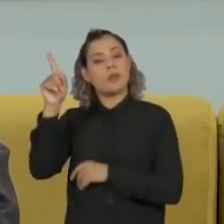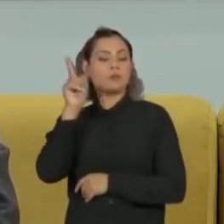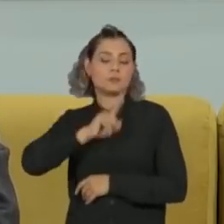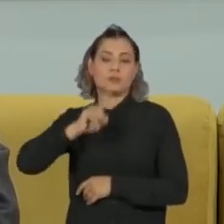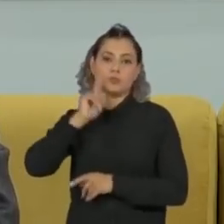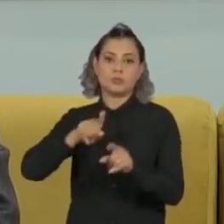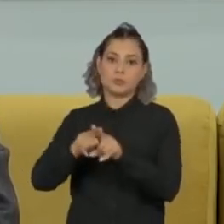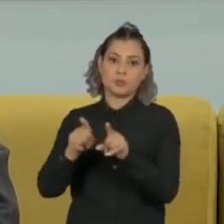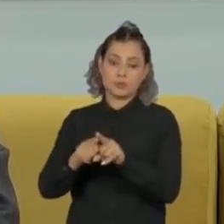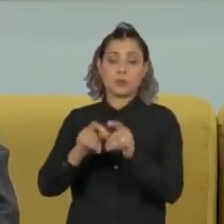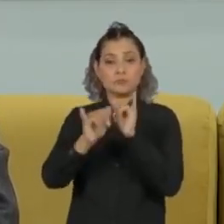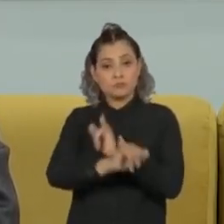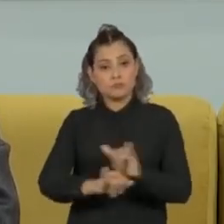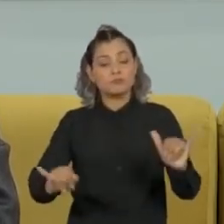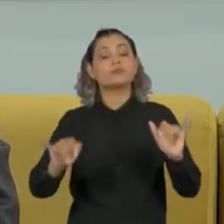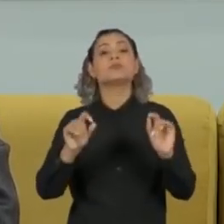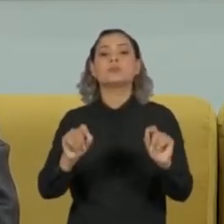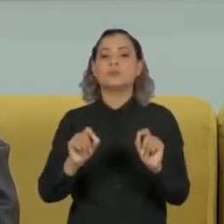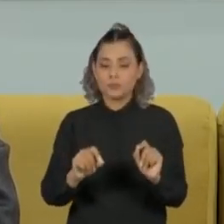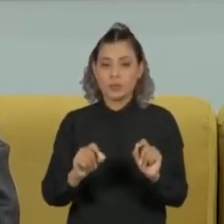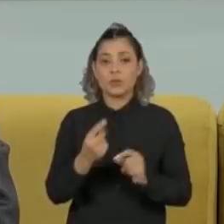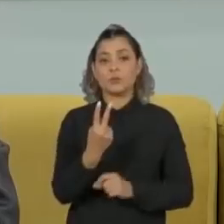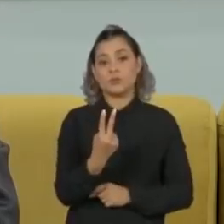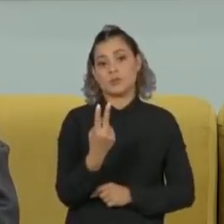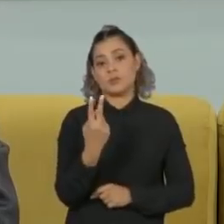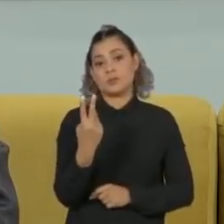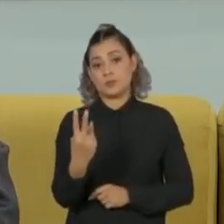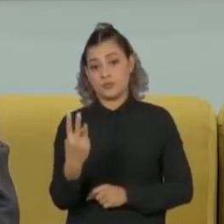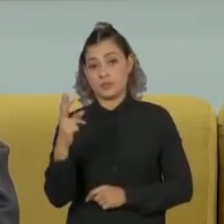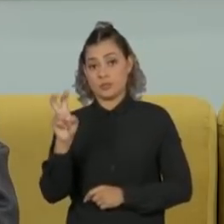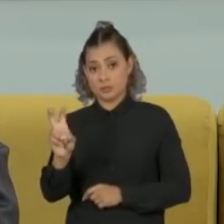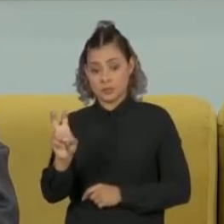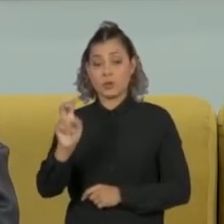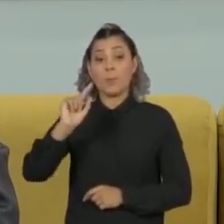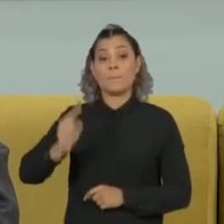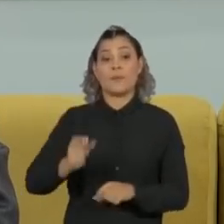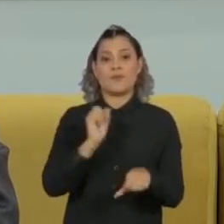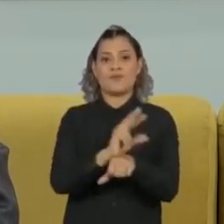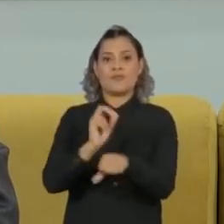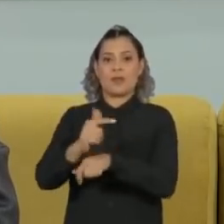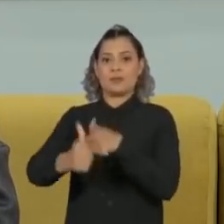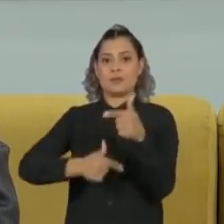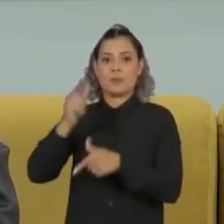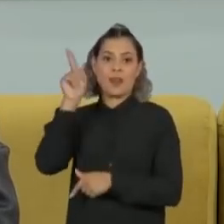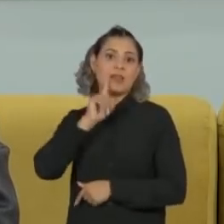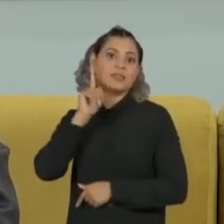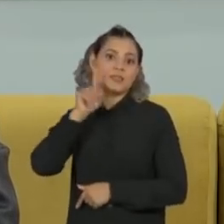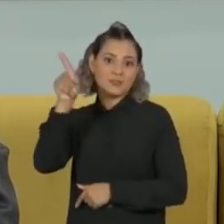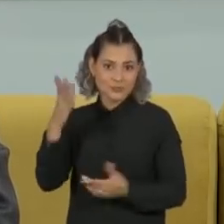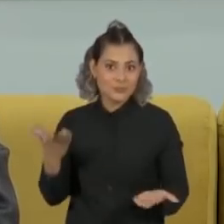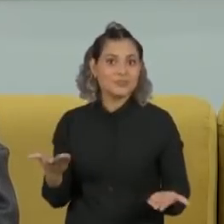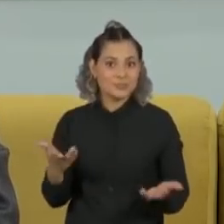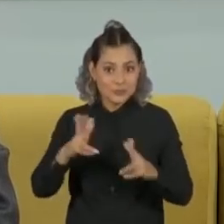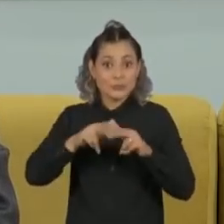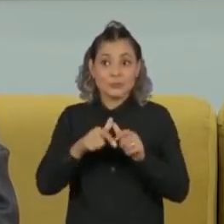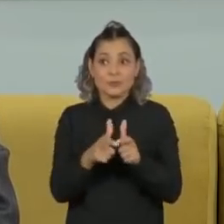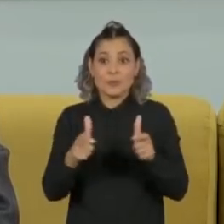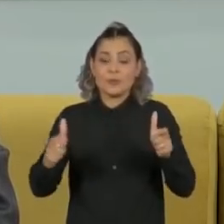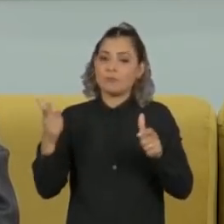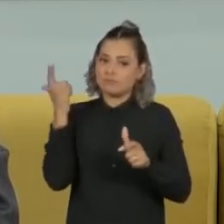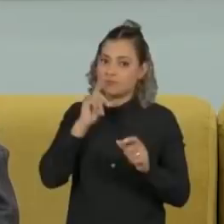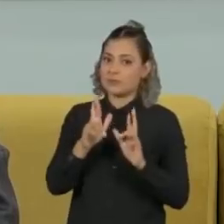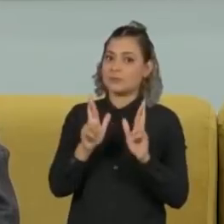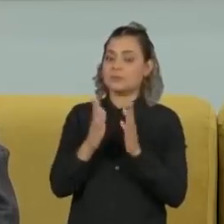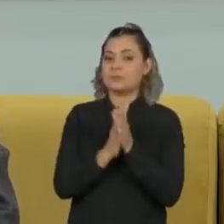Foi divulgado nessa manhã a criação de 225 mil vagas de emprego nos Estados Unidos, número bem acima da estimativa dos